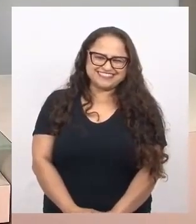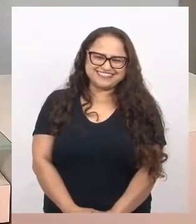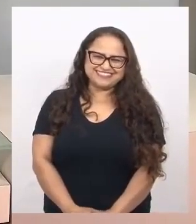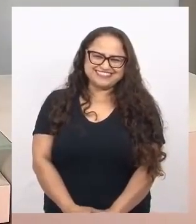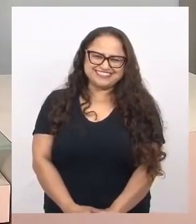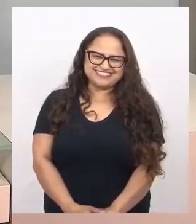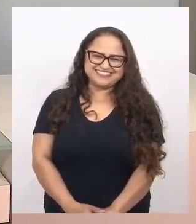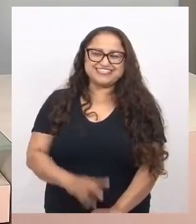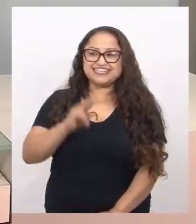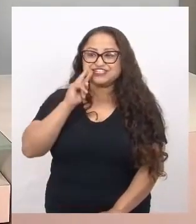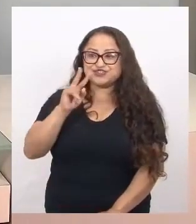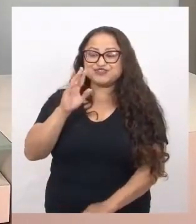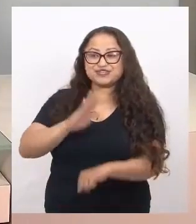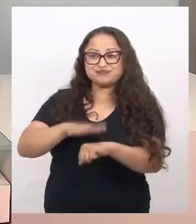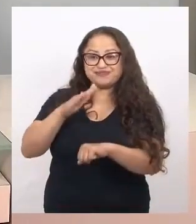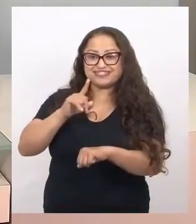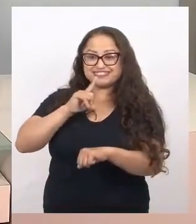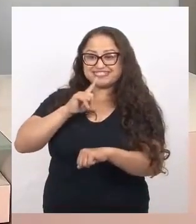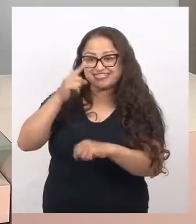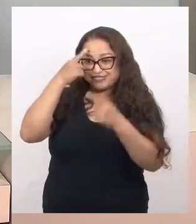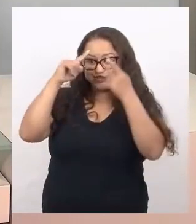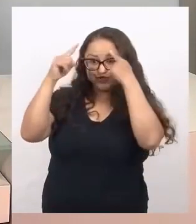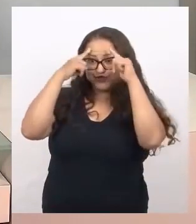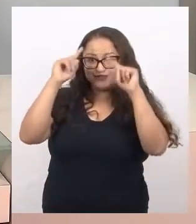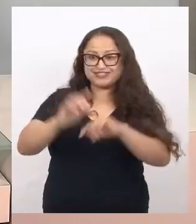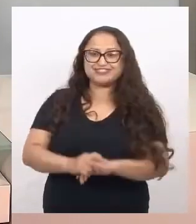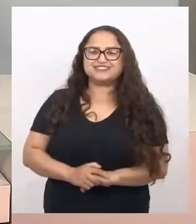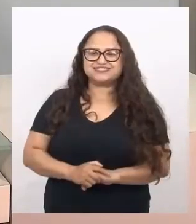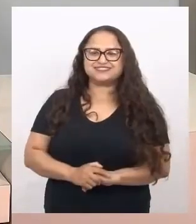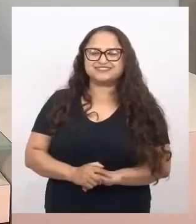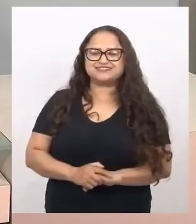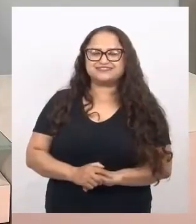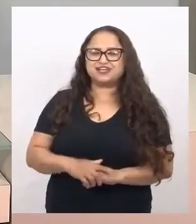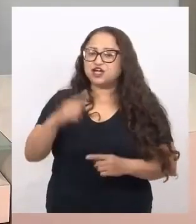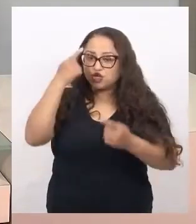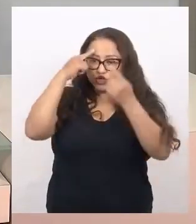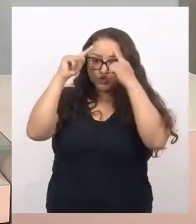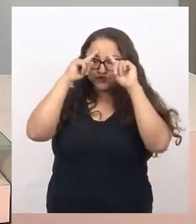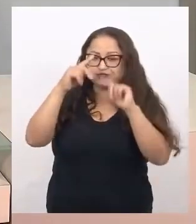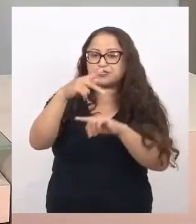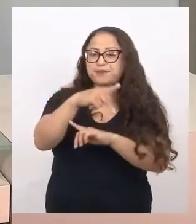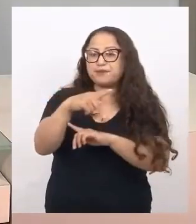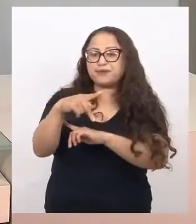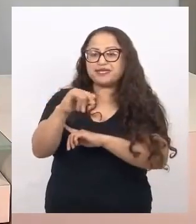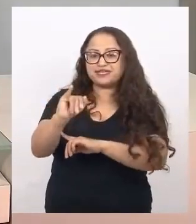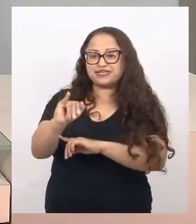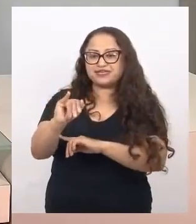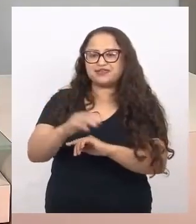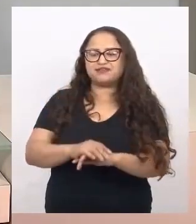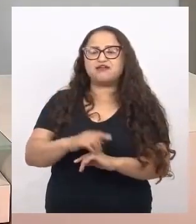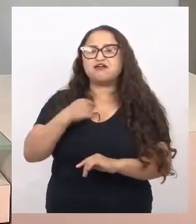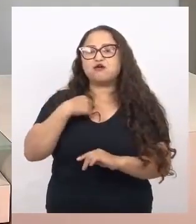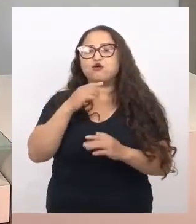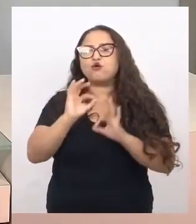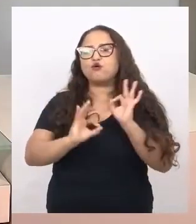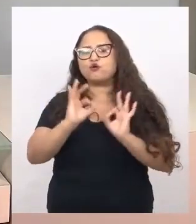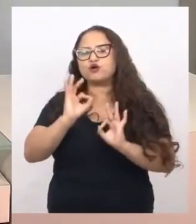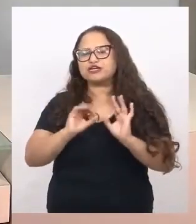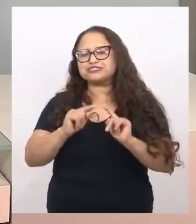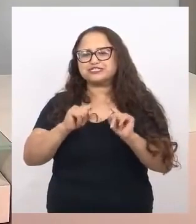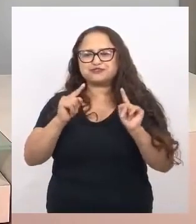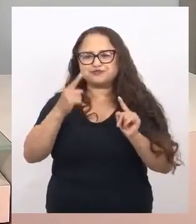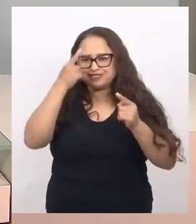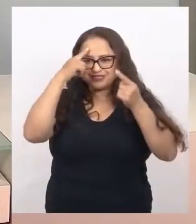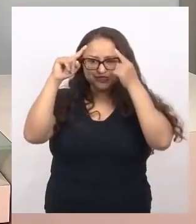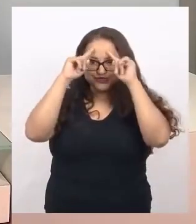Deixa eu ver o que mais que apareceu aqui de dúvidas. Apareceu dúvidas em relação ao TPI. Eu estava montando, mas aí apareceu essa dúvida